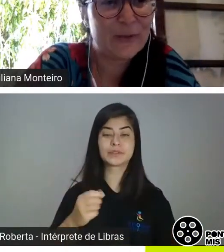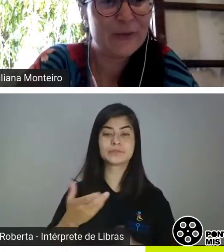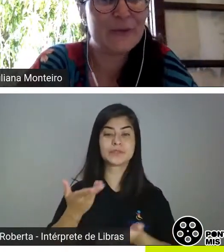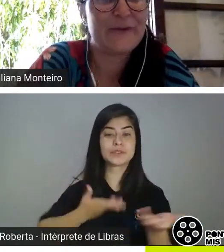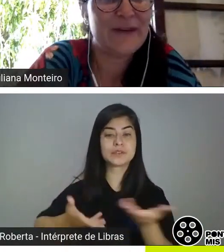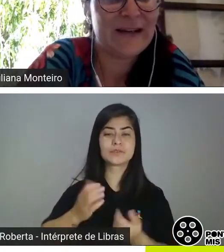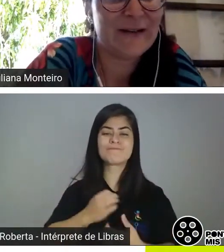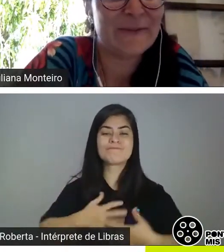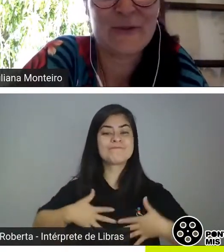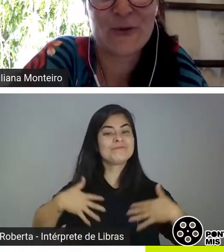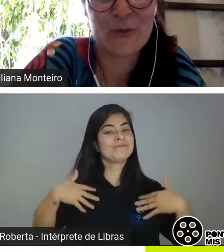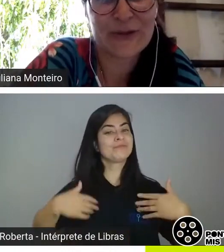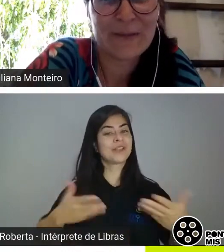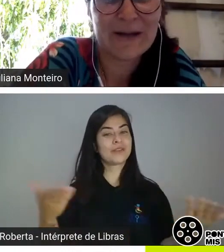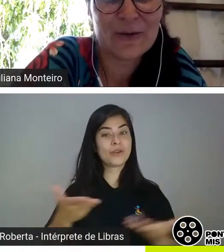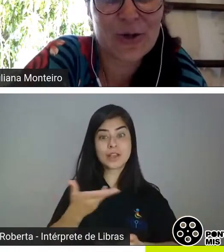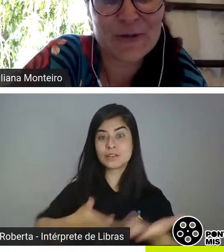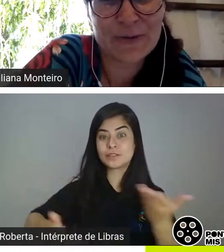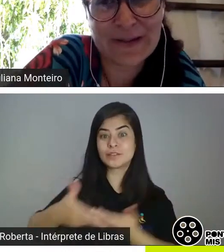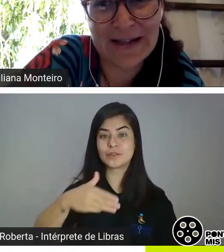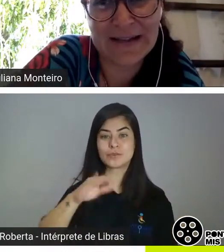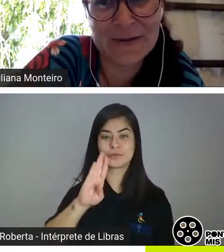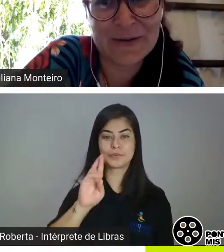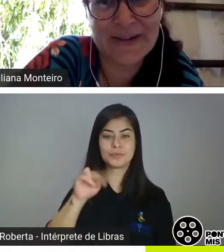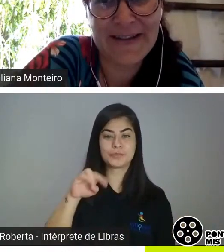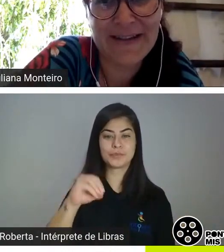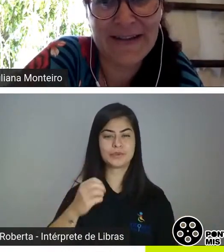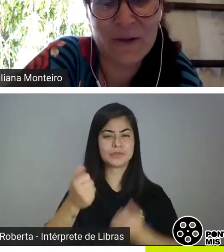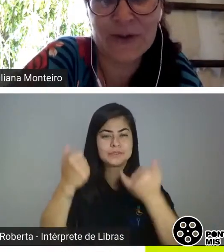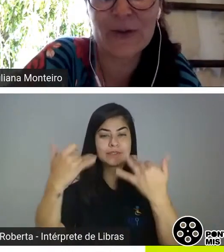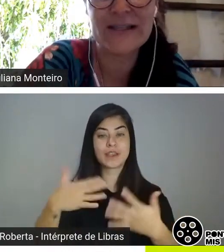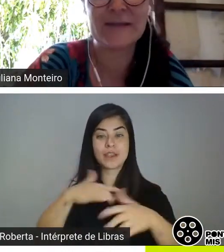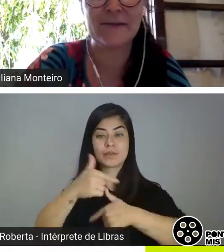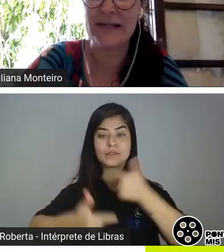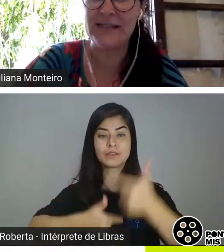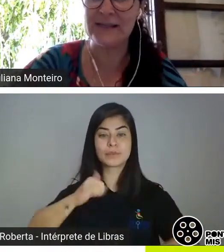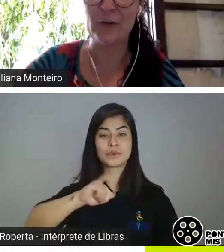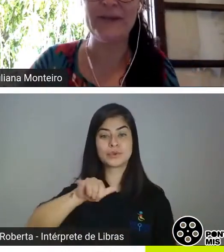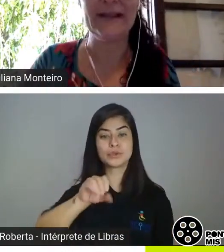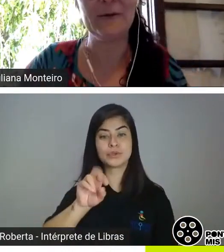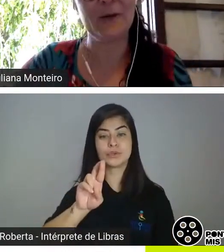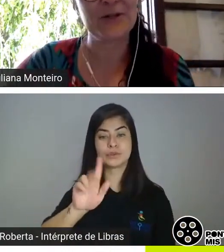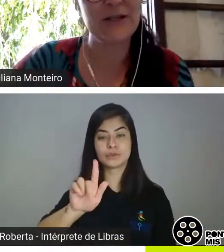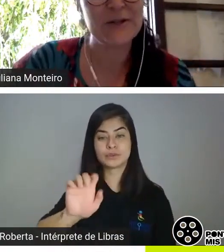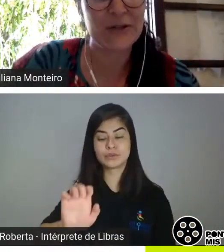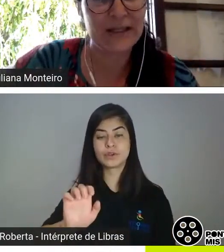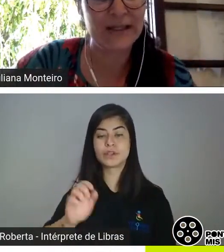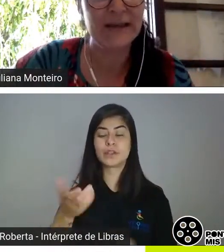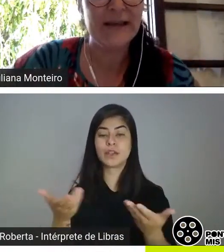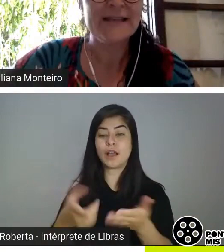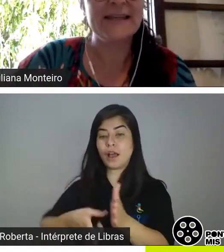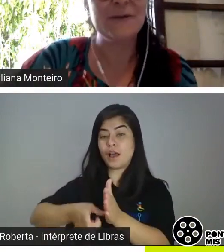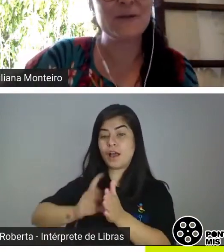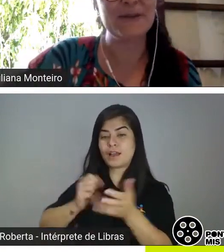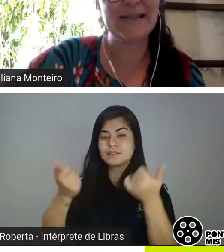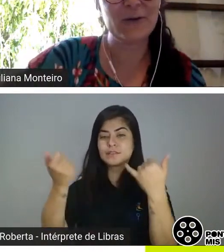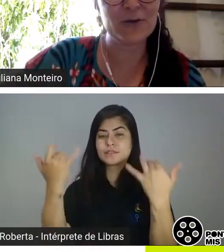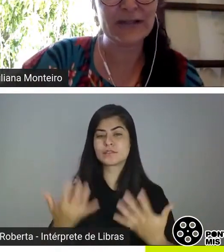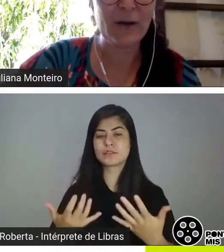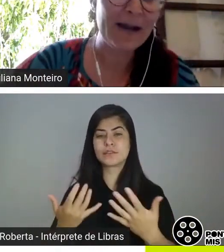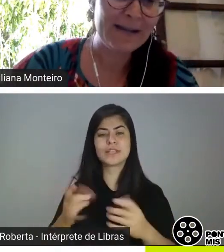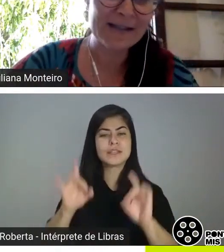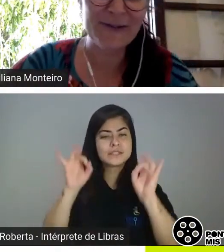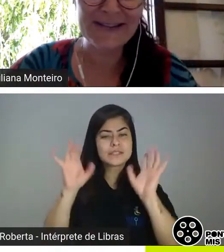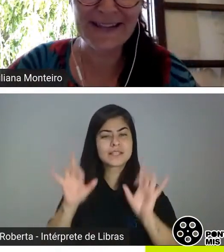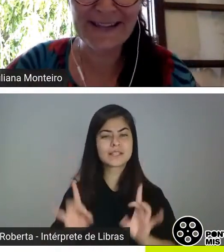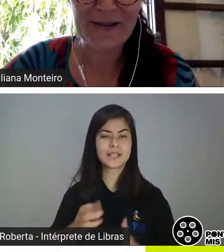com o Bruno para falar sobre o trabalho do Jorge Furtado. E quando eles comentaram com a gente que seria um especial